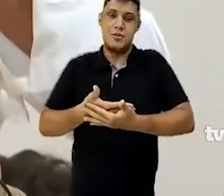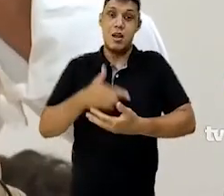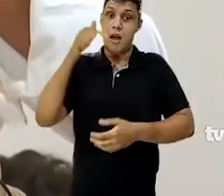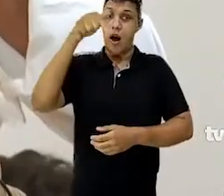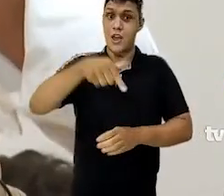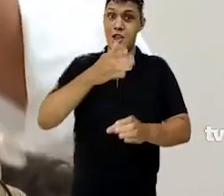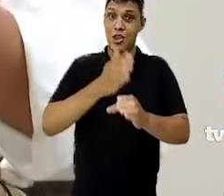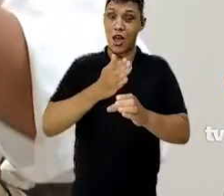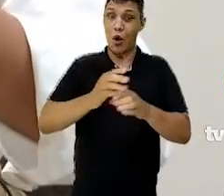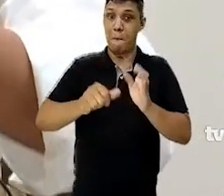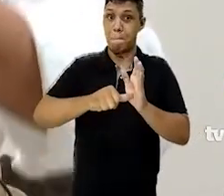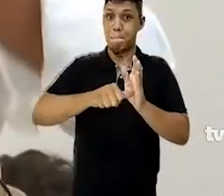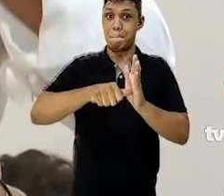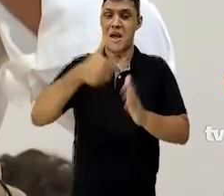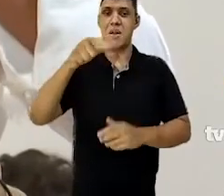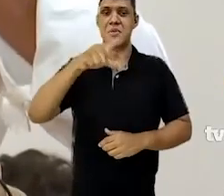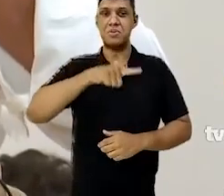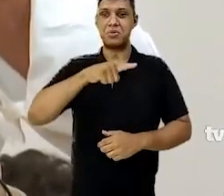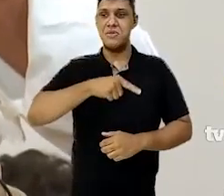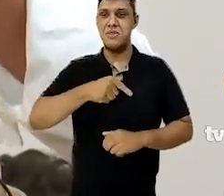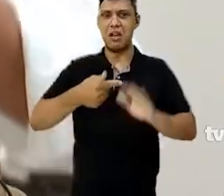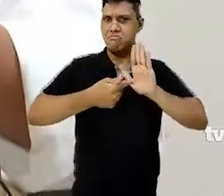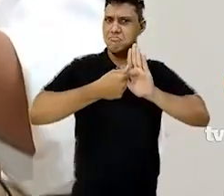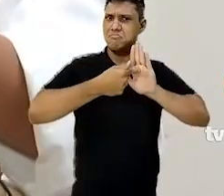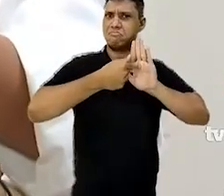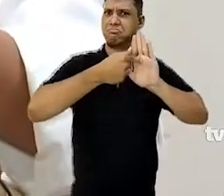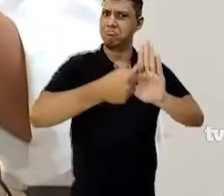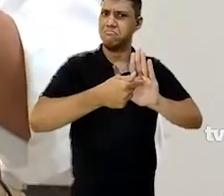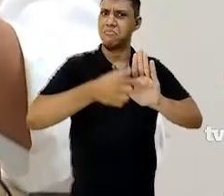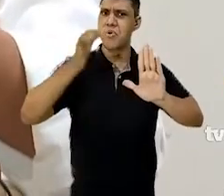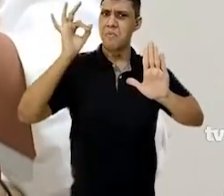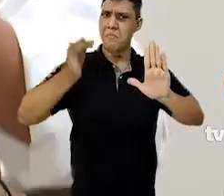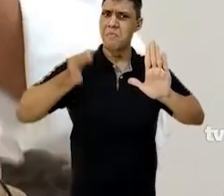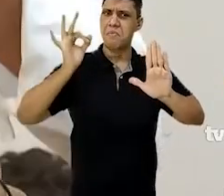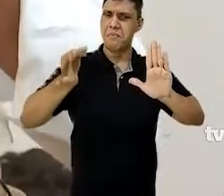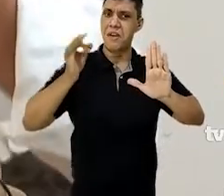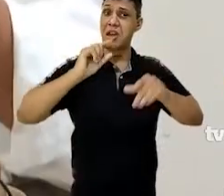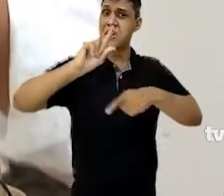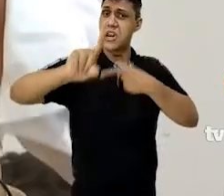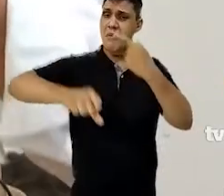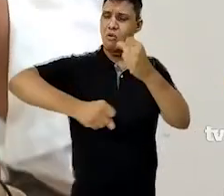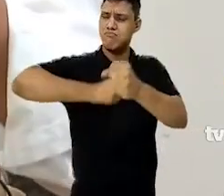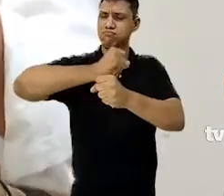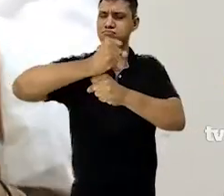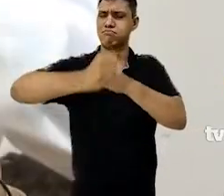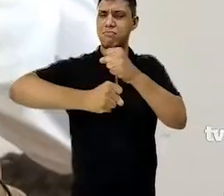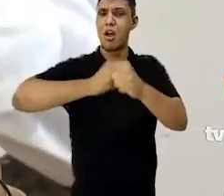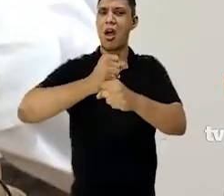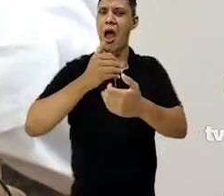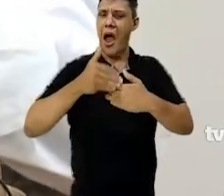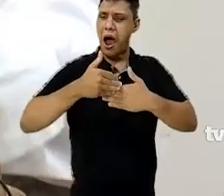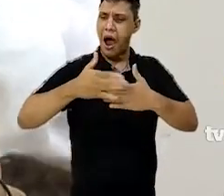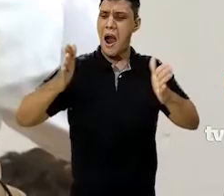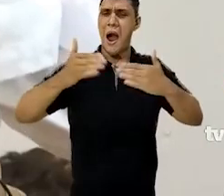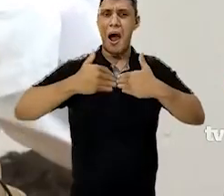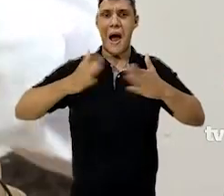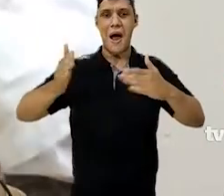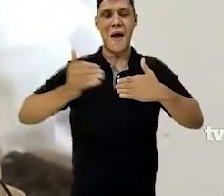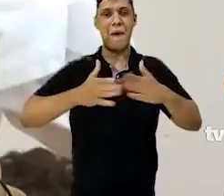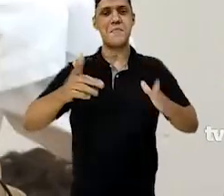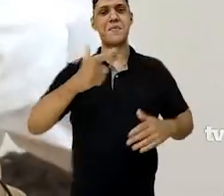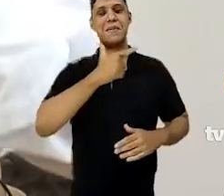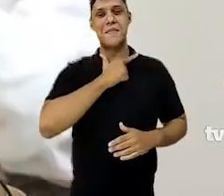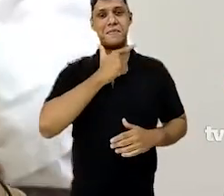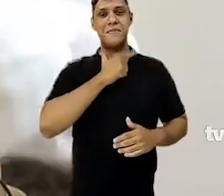tem creches modelo e, depois de muitos anos, consegue abrir vagas. Eu repito,